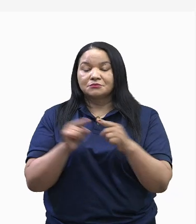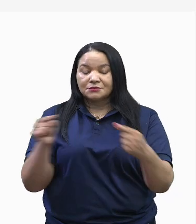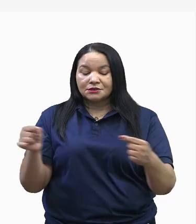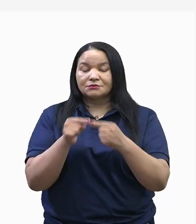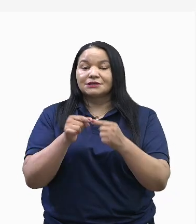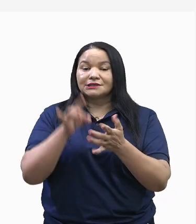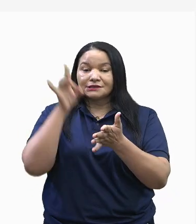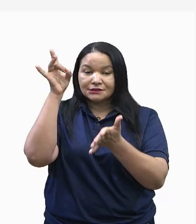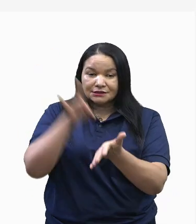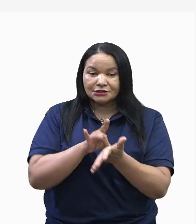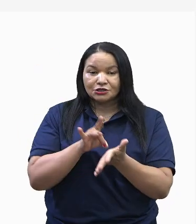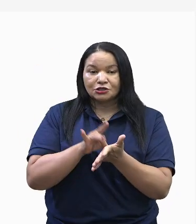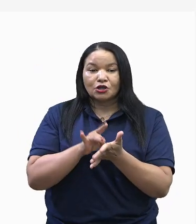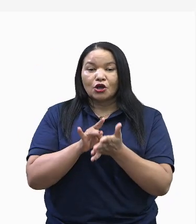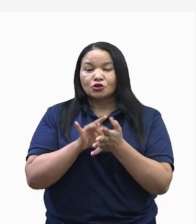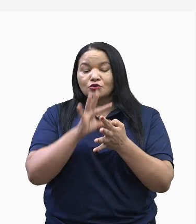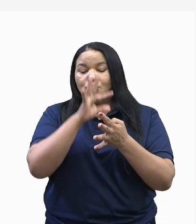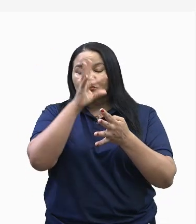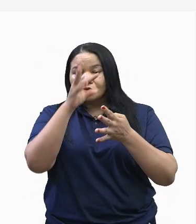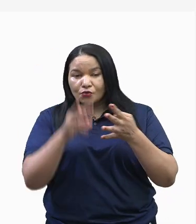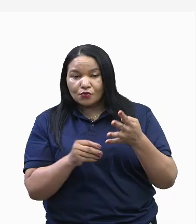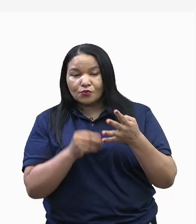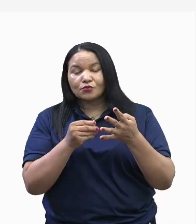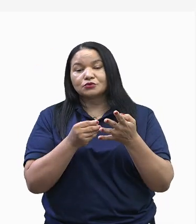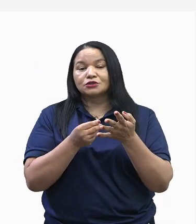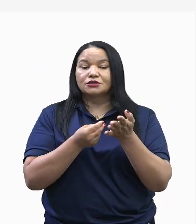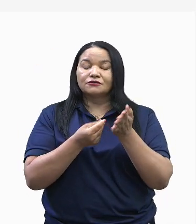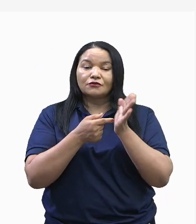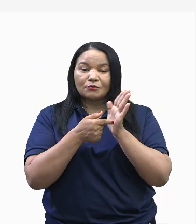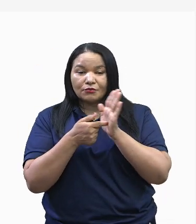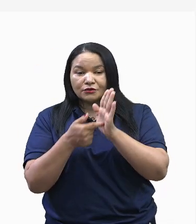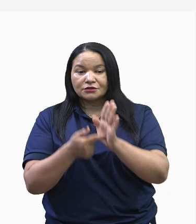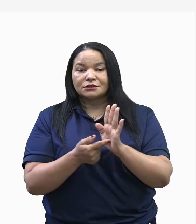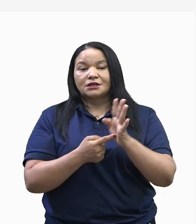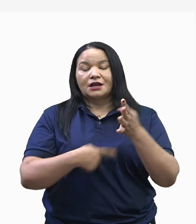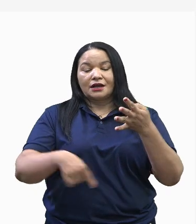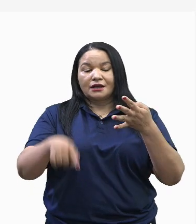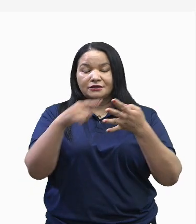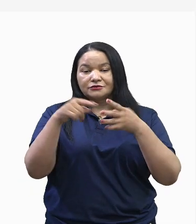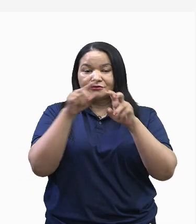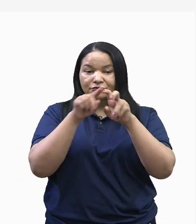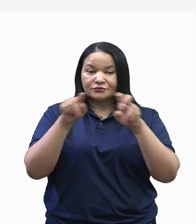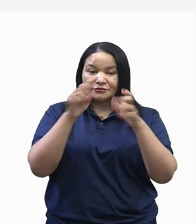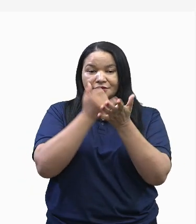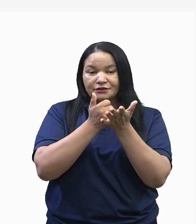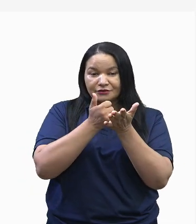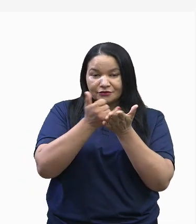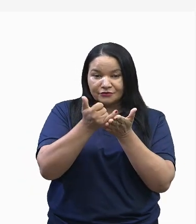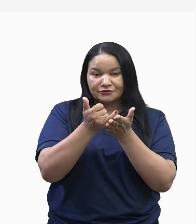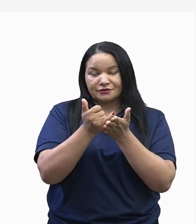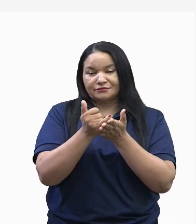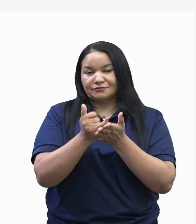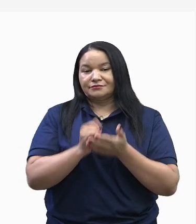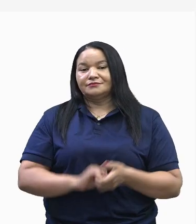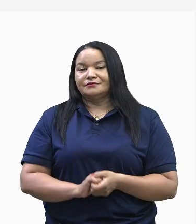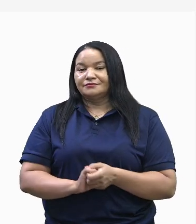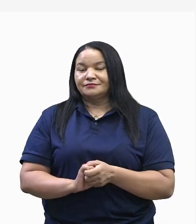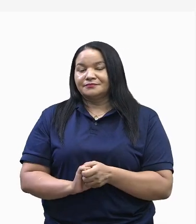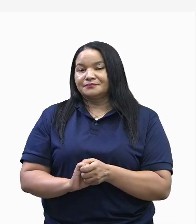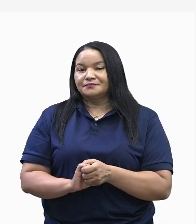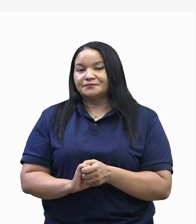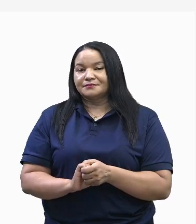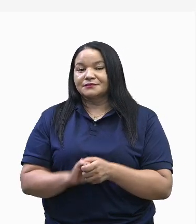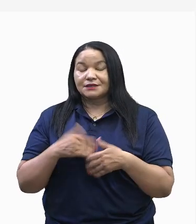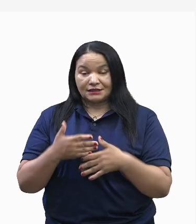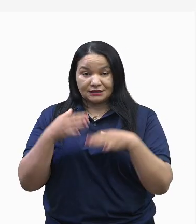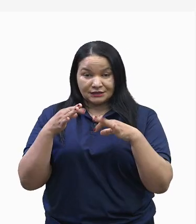reafirmando o que foi apresentado lá na nossa introdução, certinho? Bem,